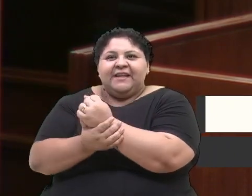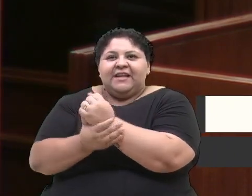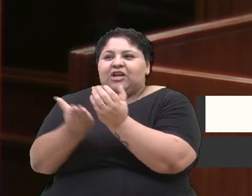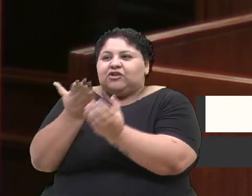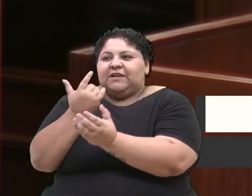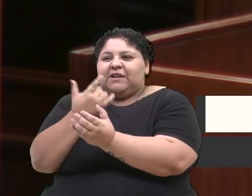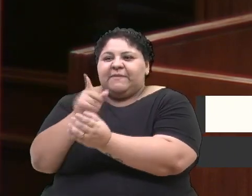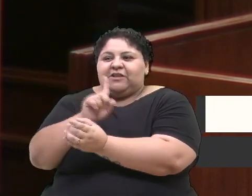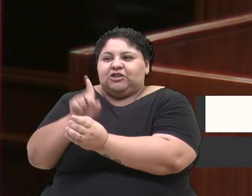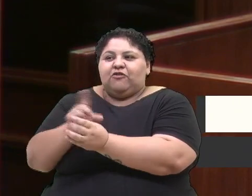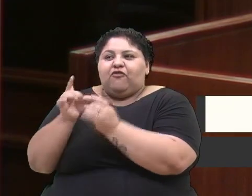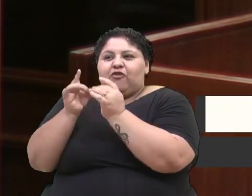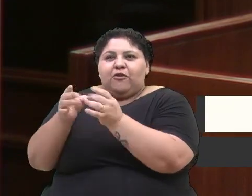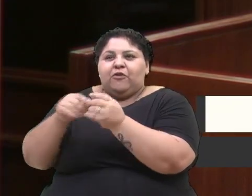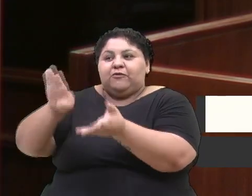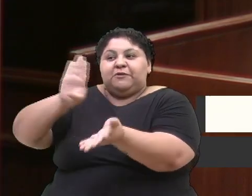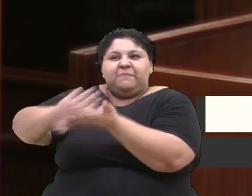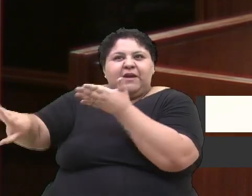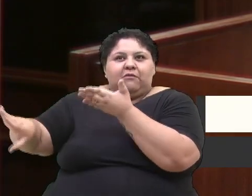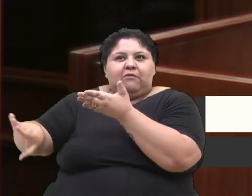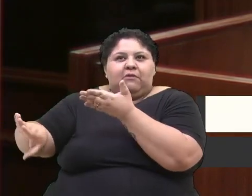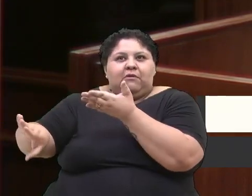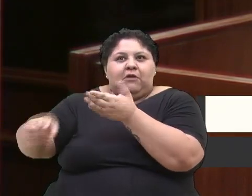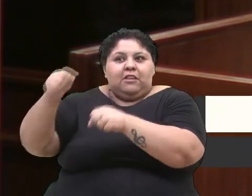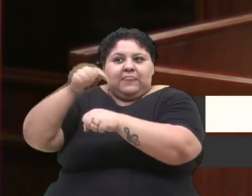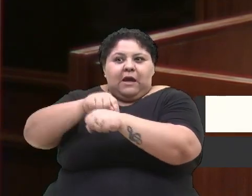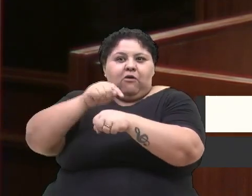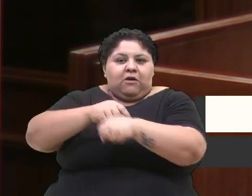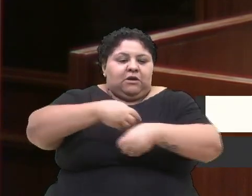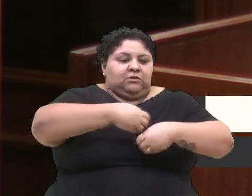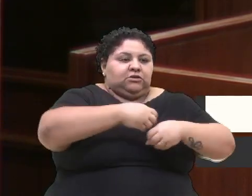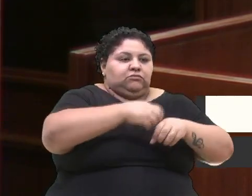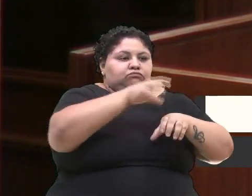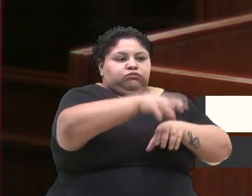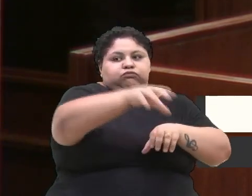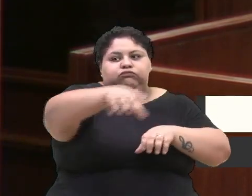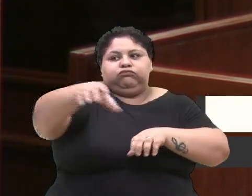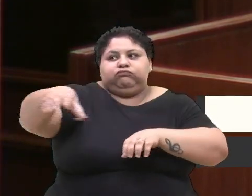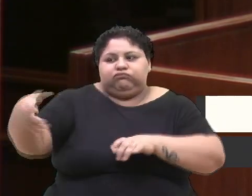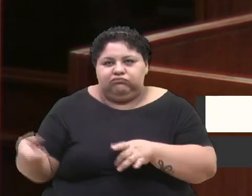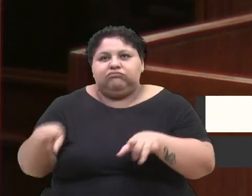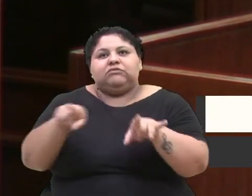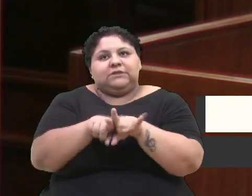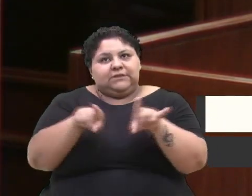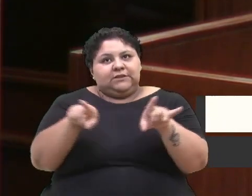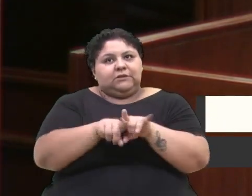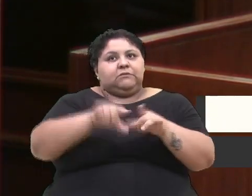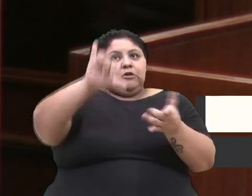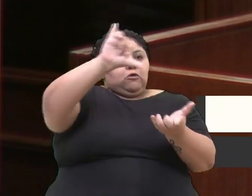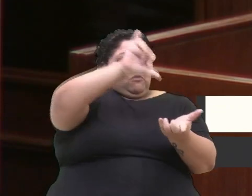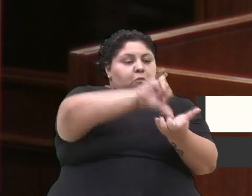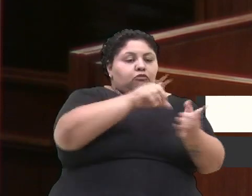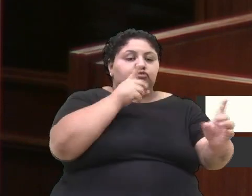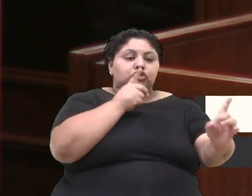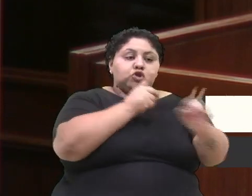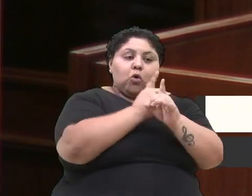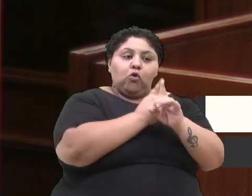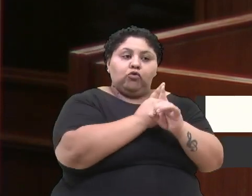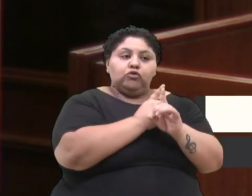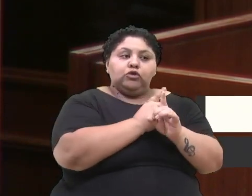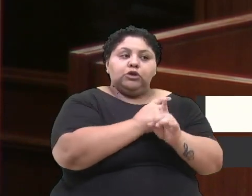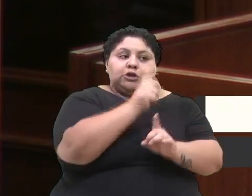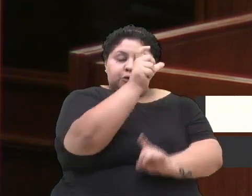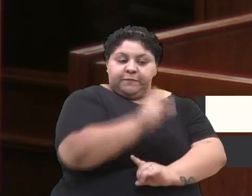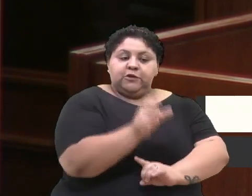no processo de distribuição, por servir como um ponto de encontro para agricultores e consumidores, cria